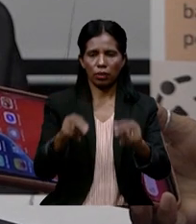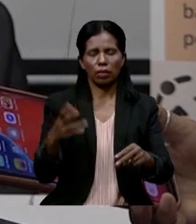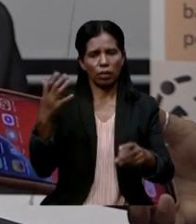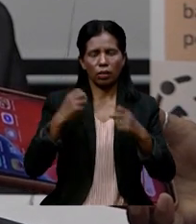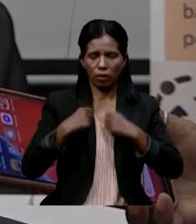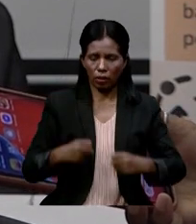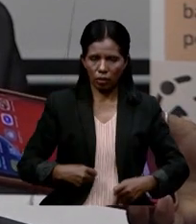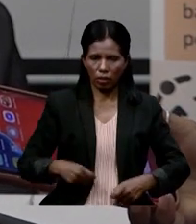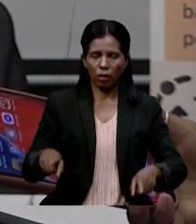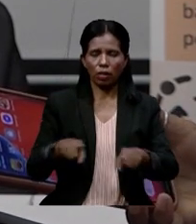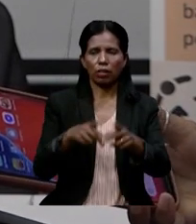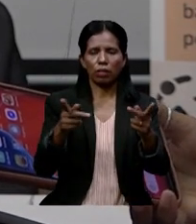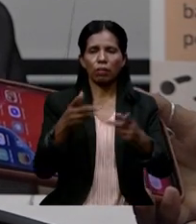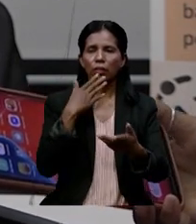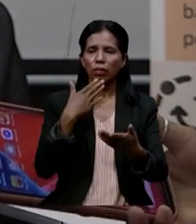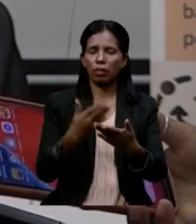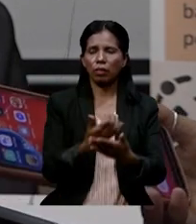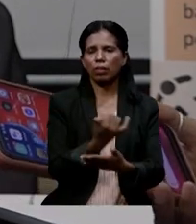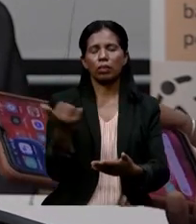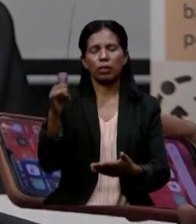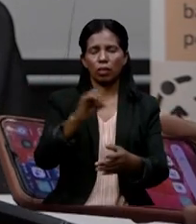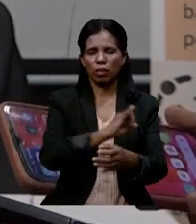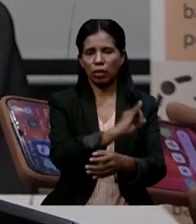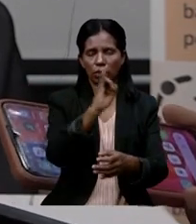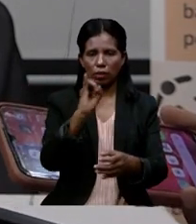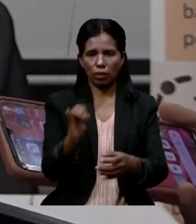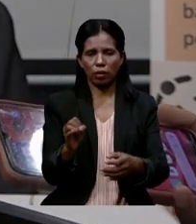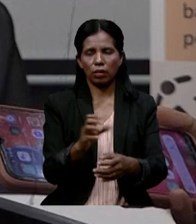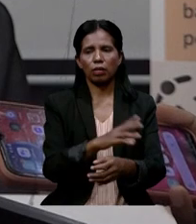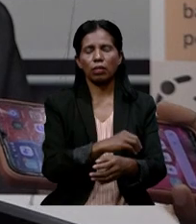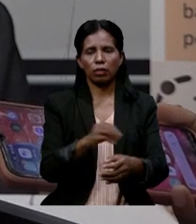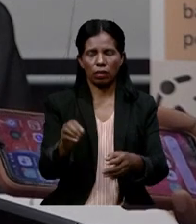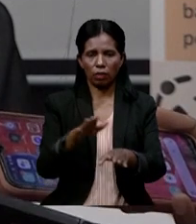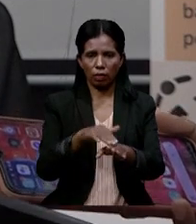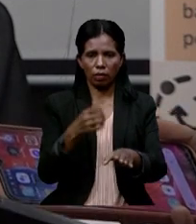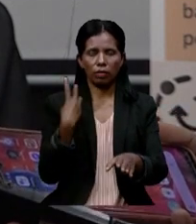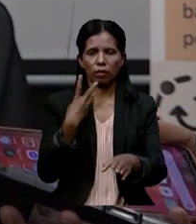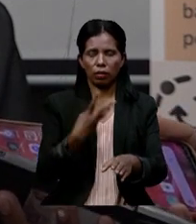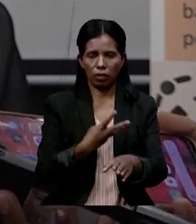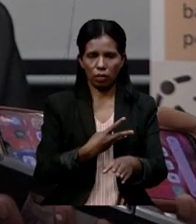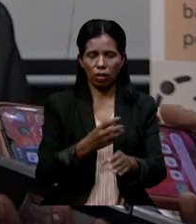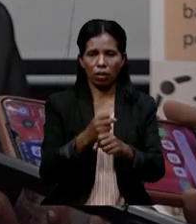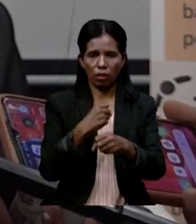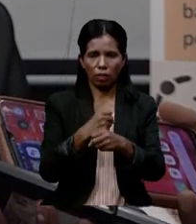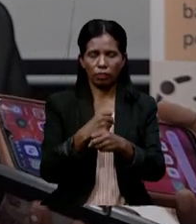moça nessa fatin referalida sira identifica tia sira halo tratamento ou sira moça halo